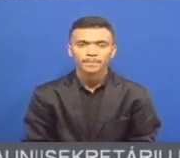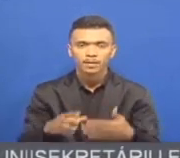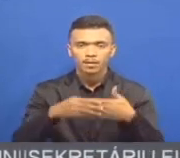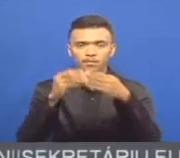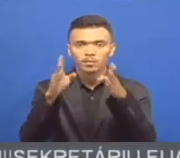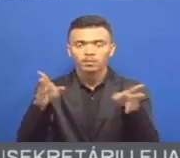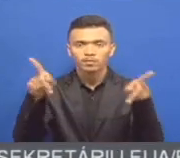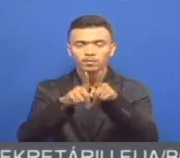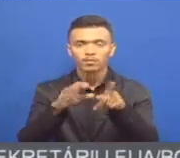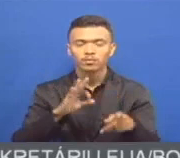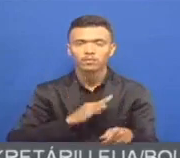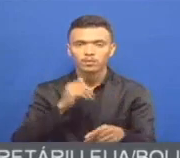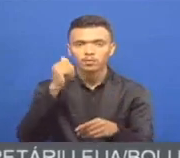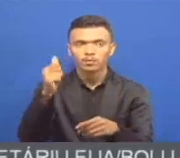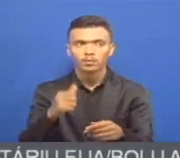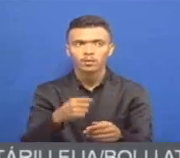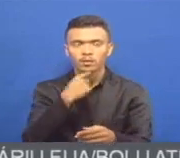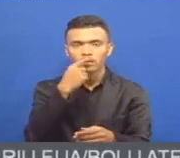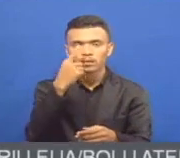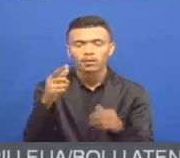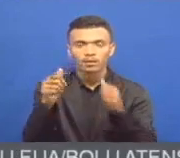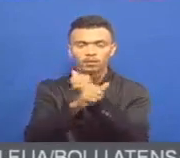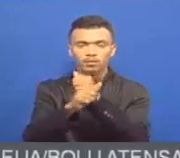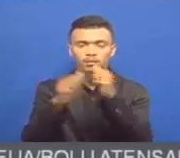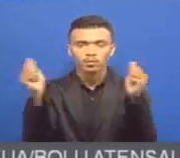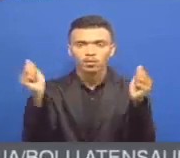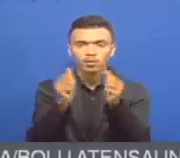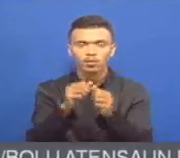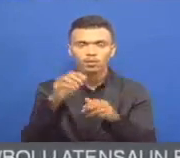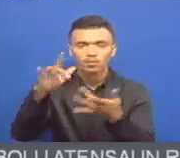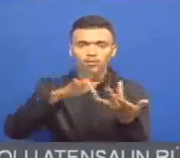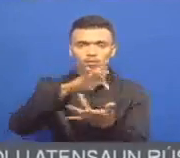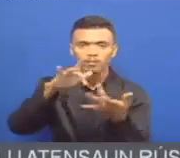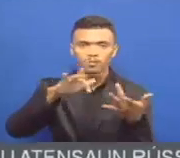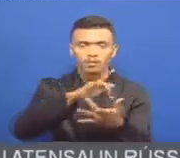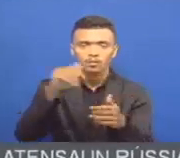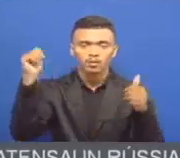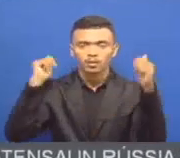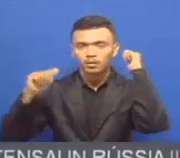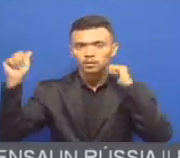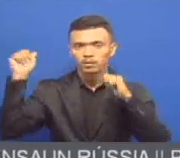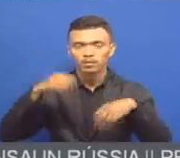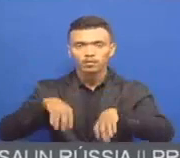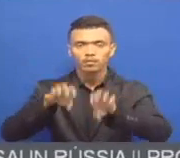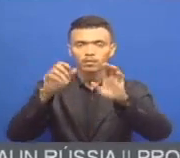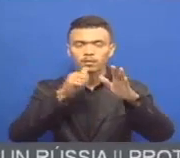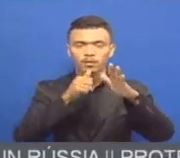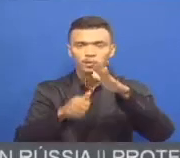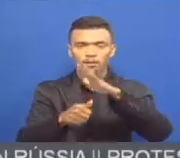Administrador Posto Fatumeia Geraldo Orleans relata assunto, né? Relaciona a movimentação no atividade de transação